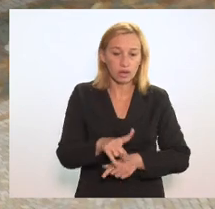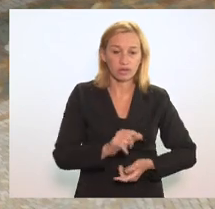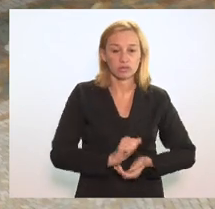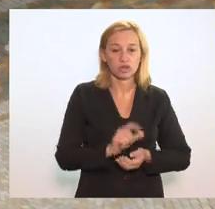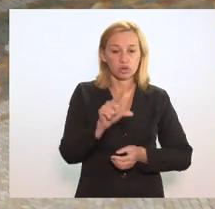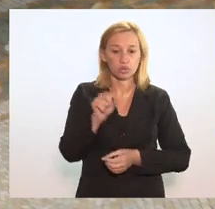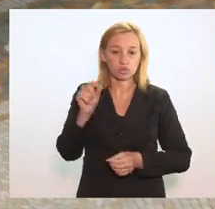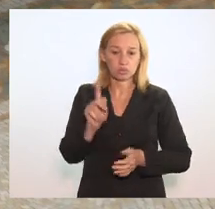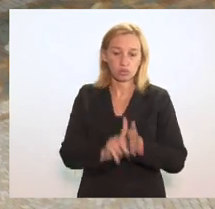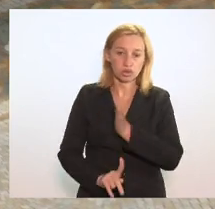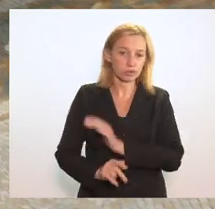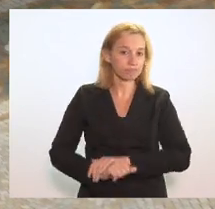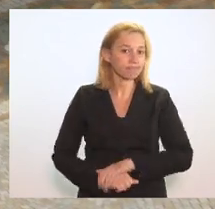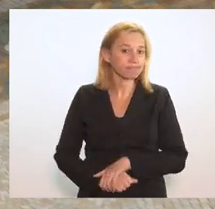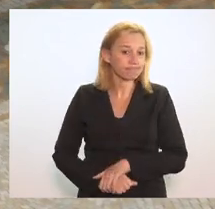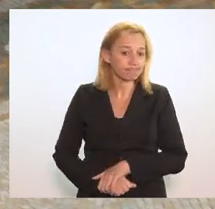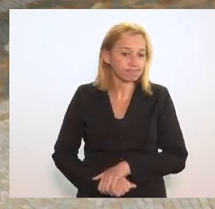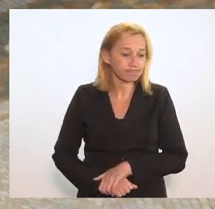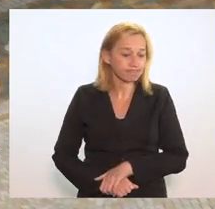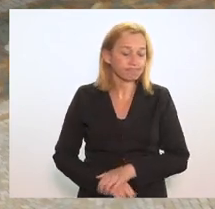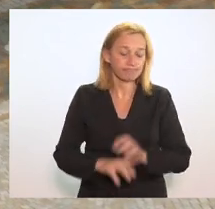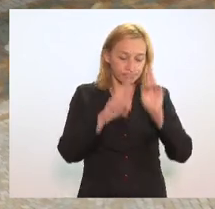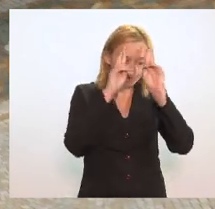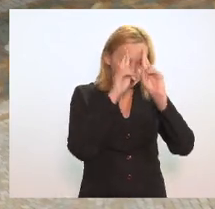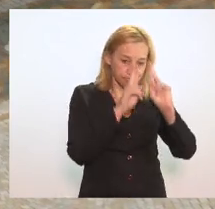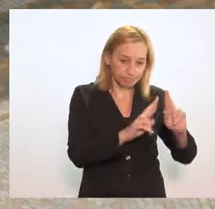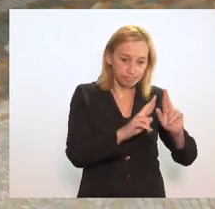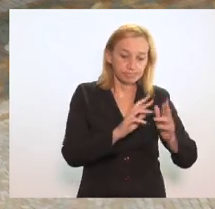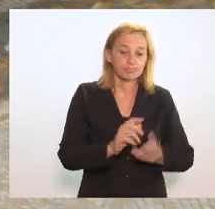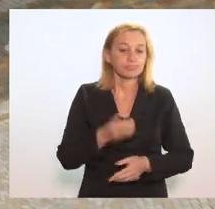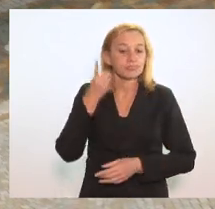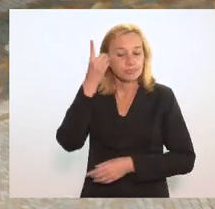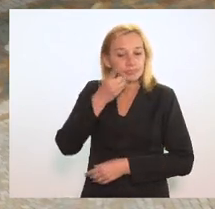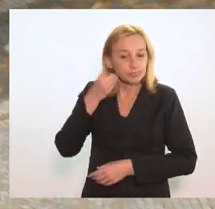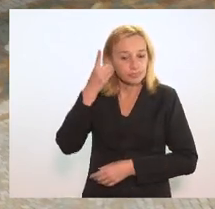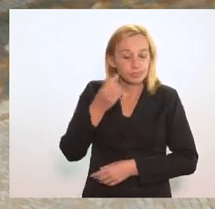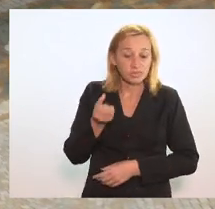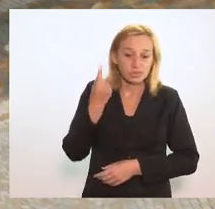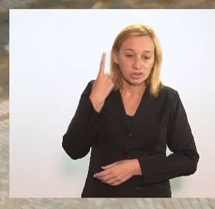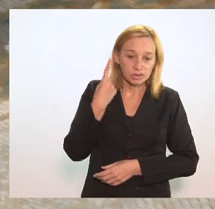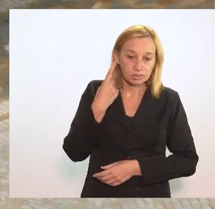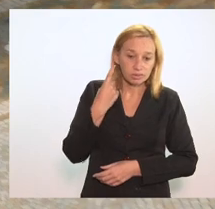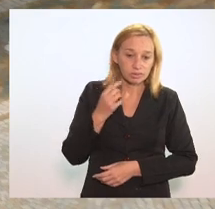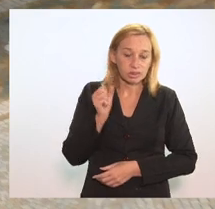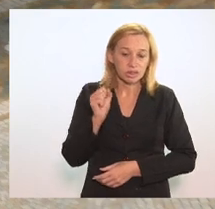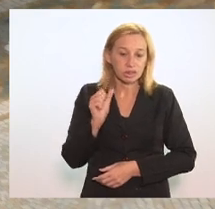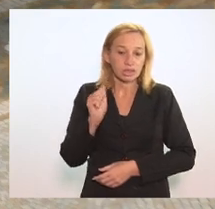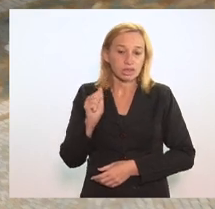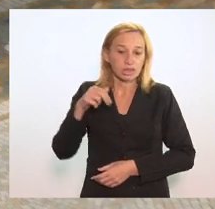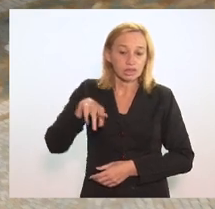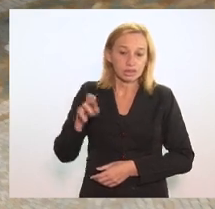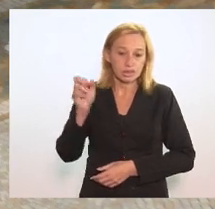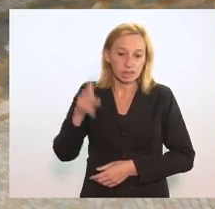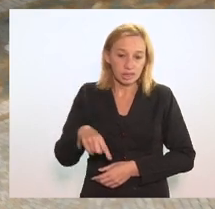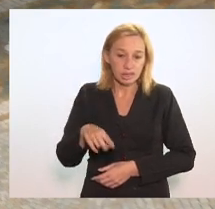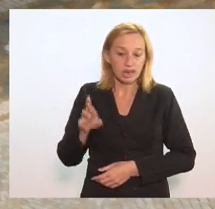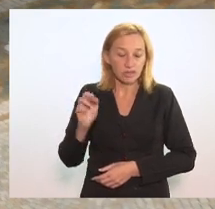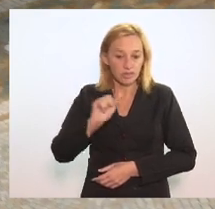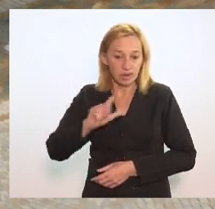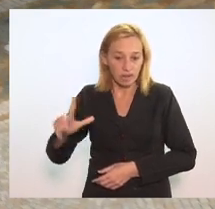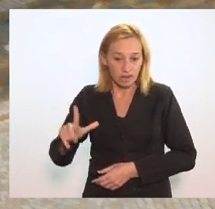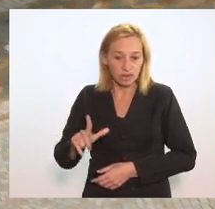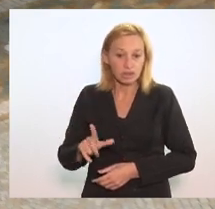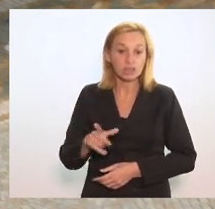projeto. Em respeito aos deputados, aos ex-deputados André Lazzaroni e Rafael Pisciani, se nós